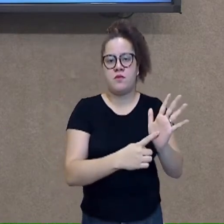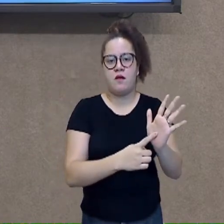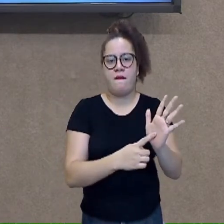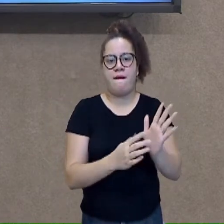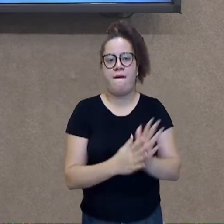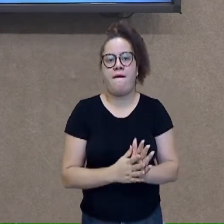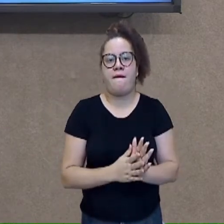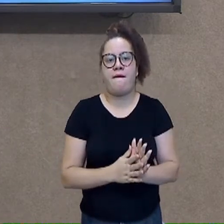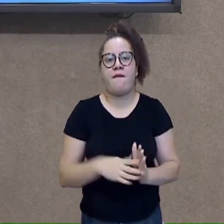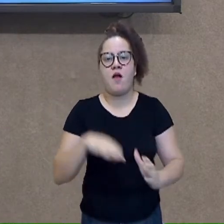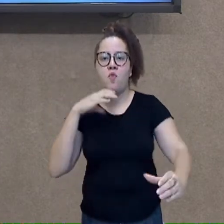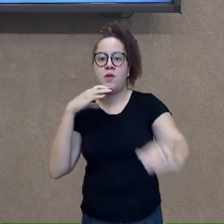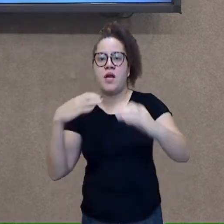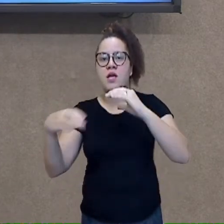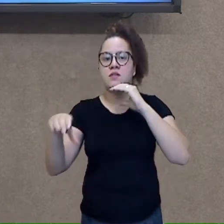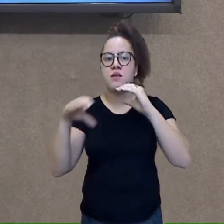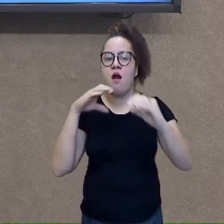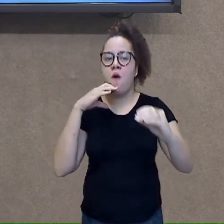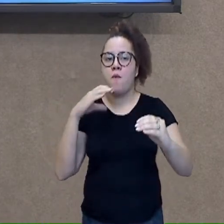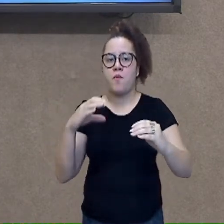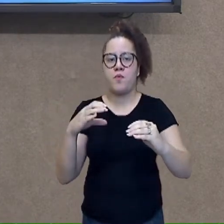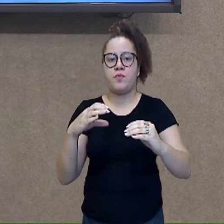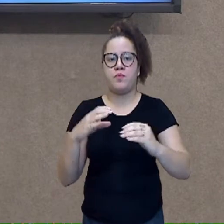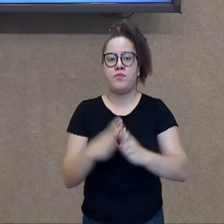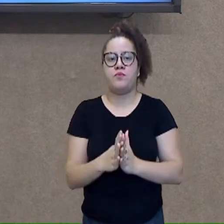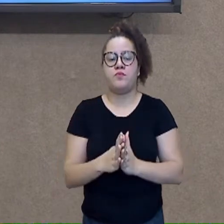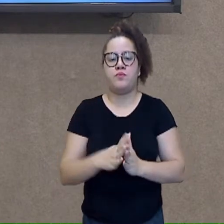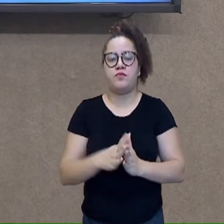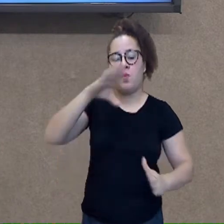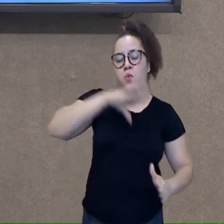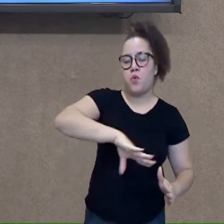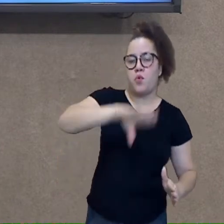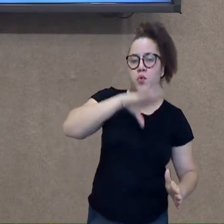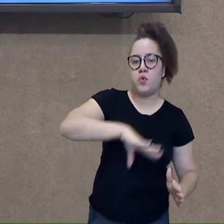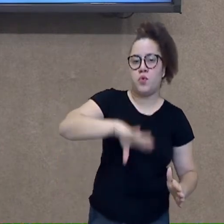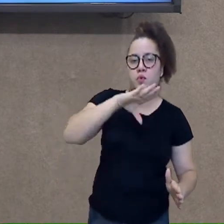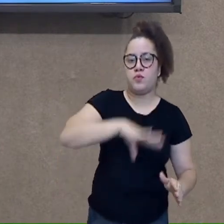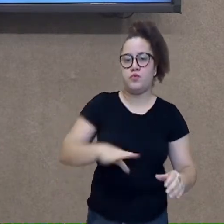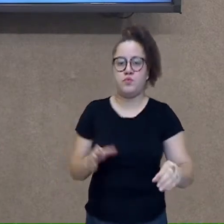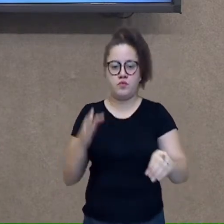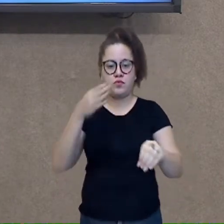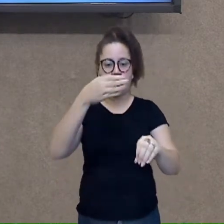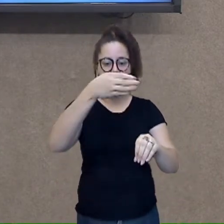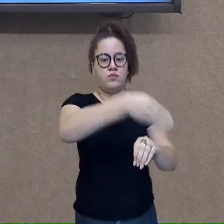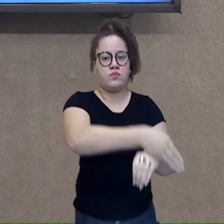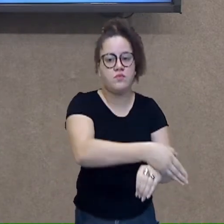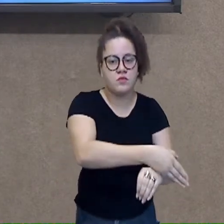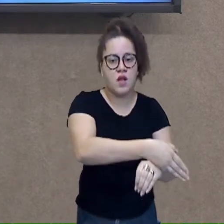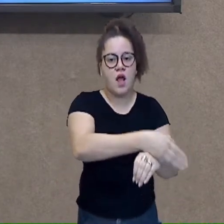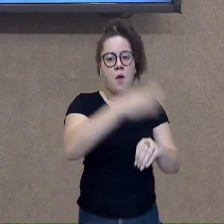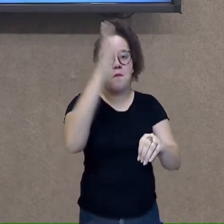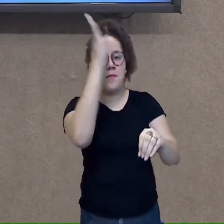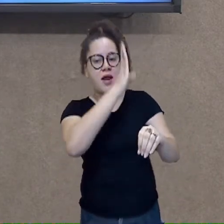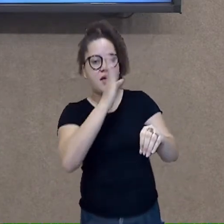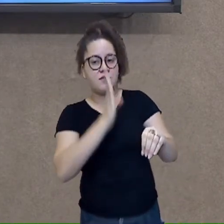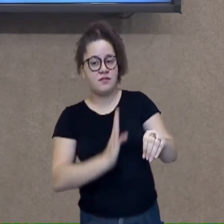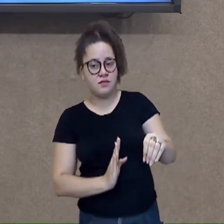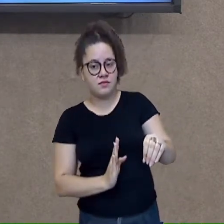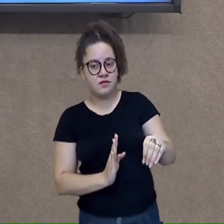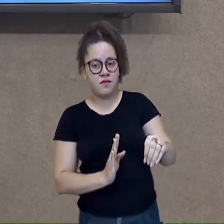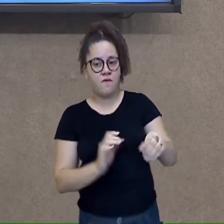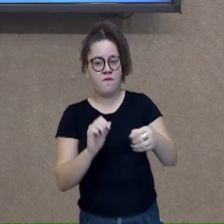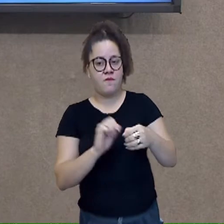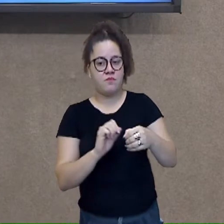que é a parte onde Portugal vem para o Brasil, né? Os portugueses vêm para o Brasil